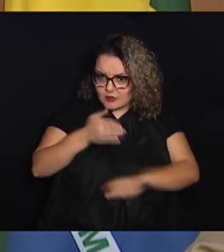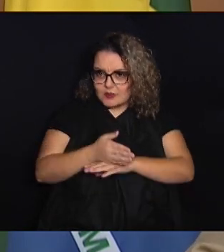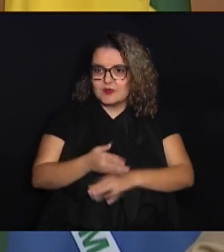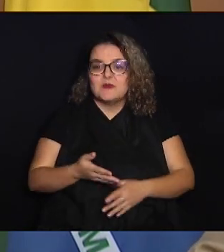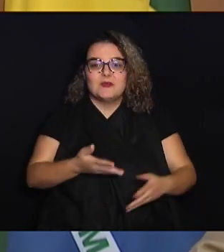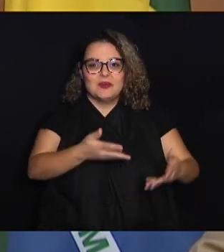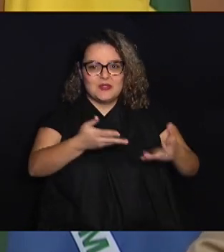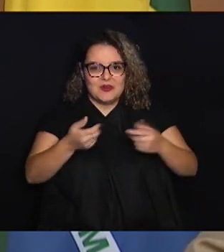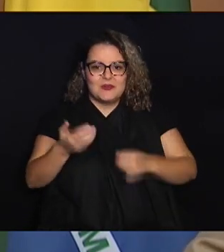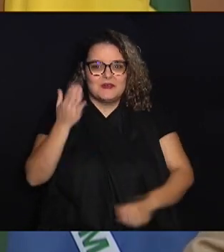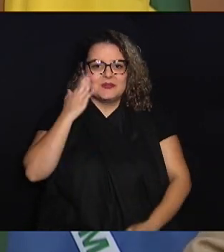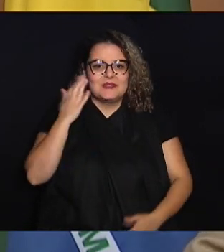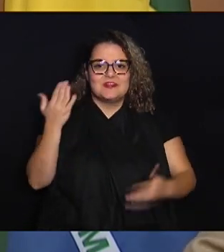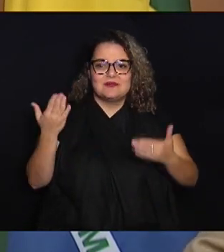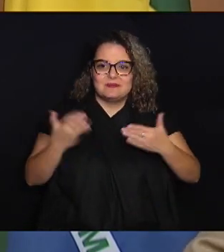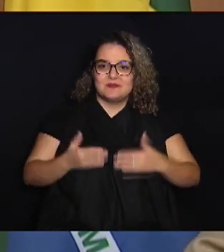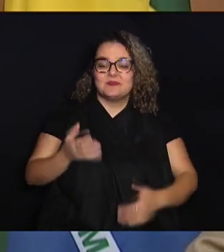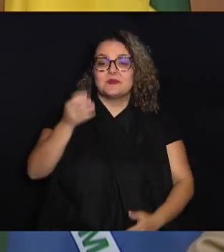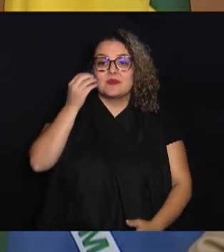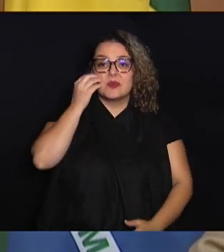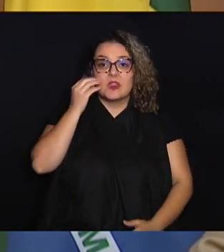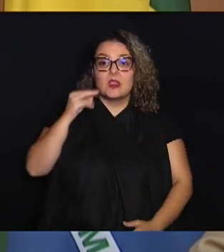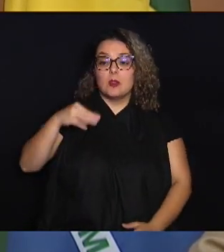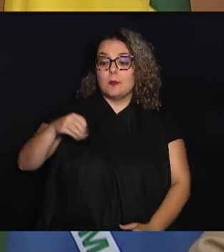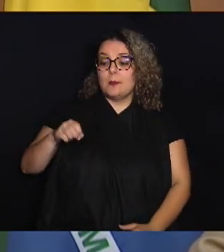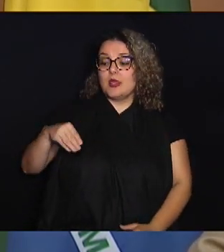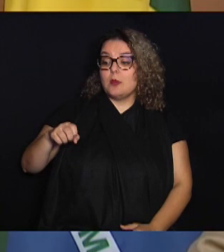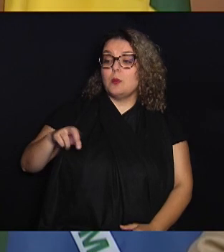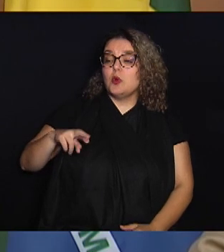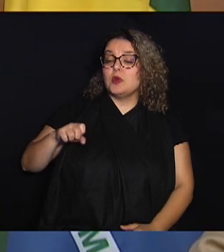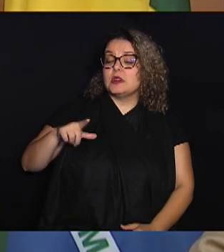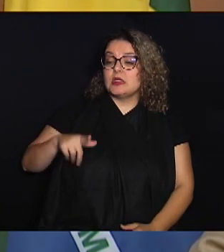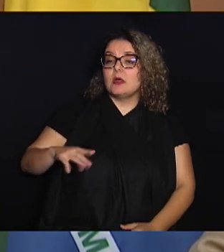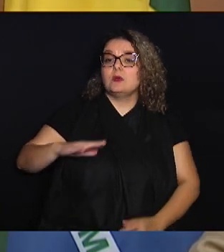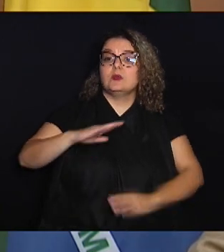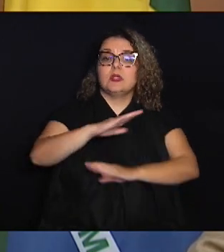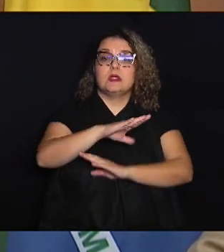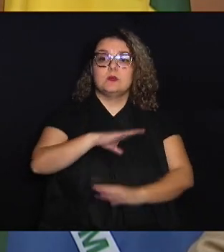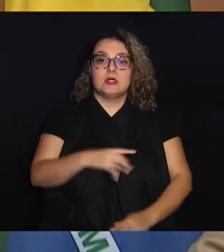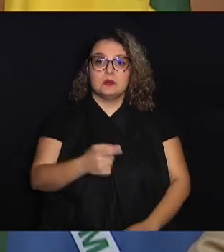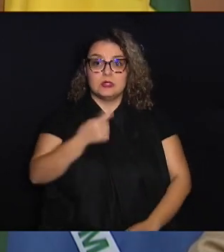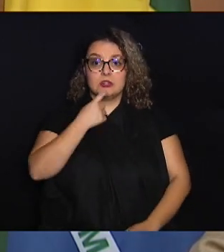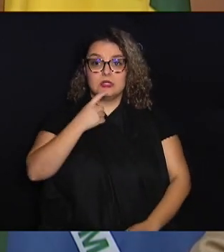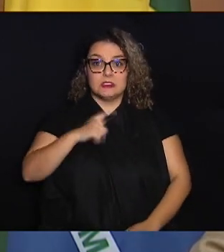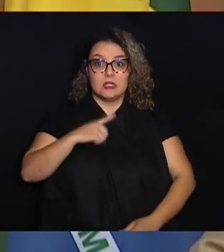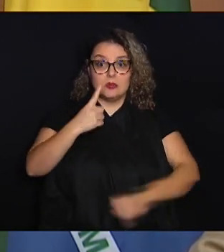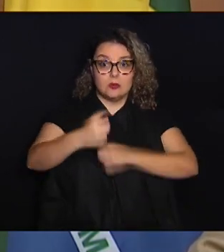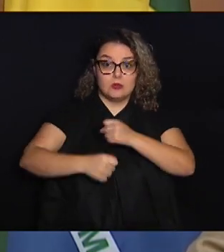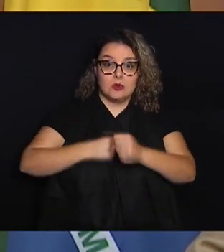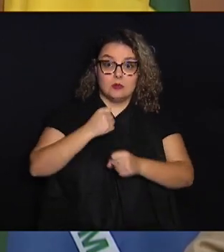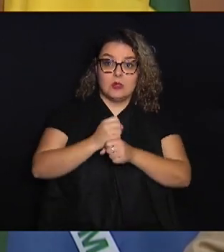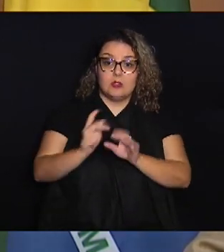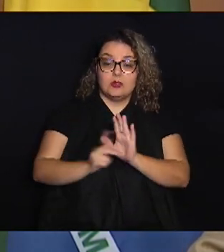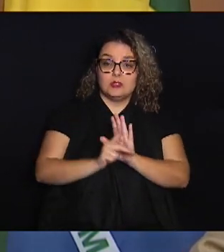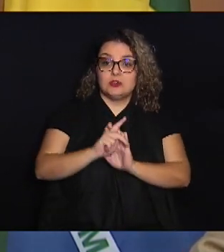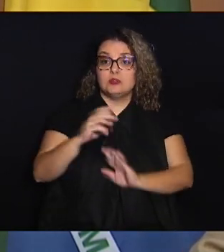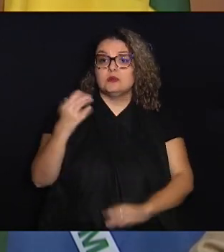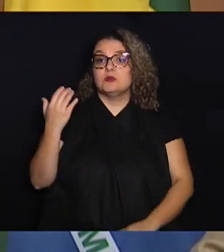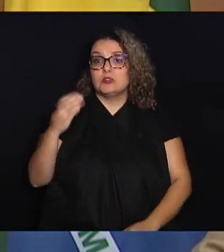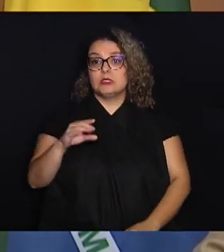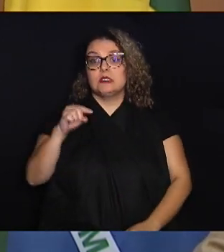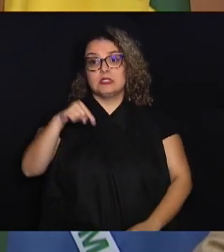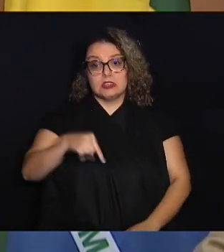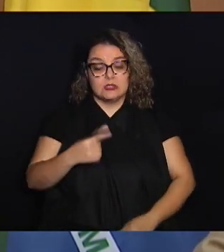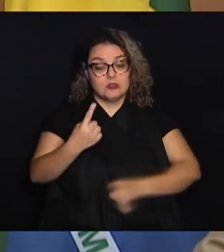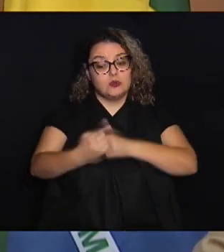convidar para saber agora, André. É o memorial da Câmara de Campinas. Tem um ano que esse projeto foi lançado, mas nesse um